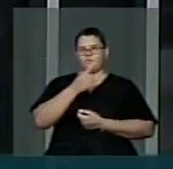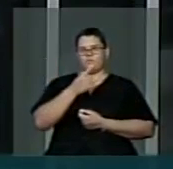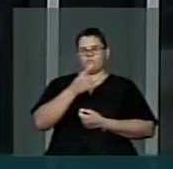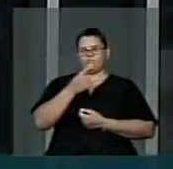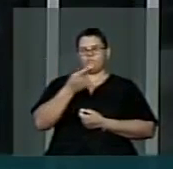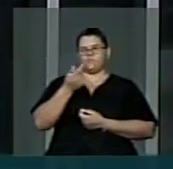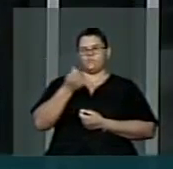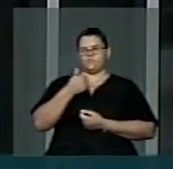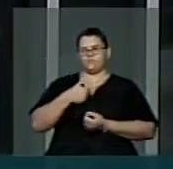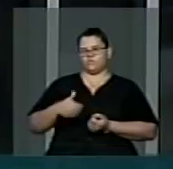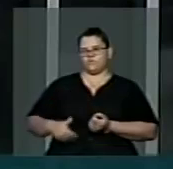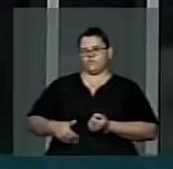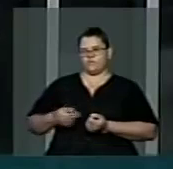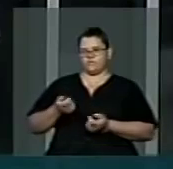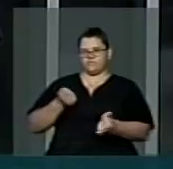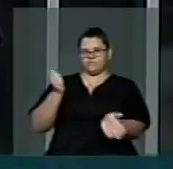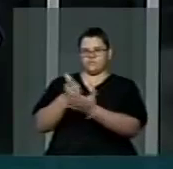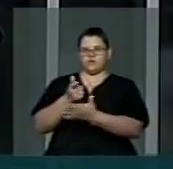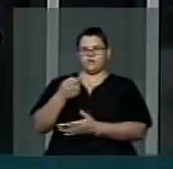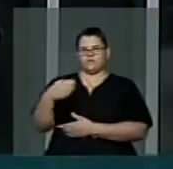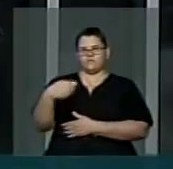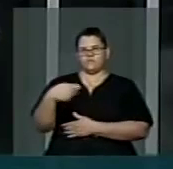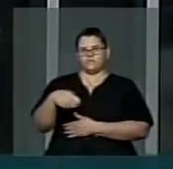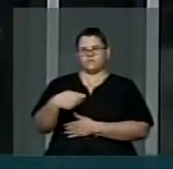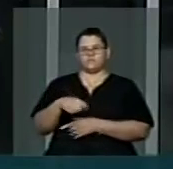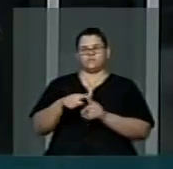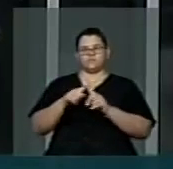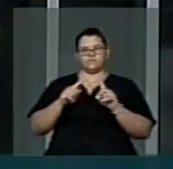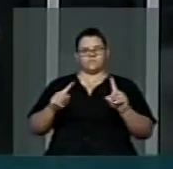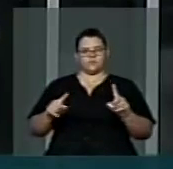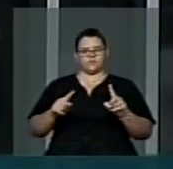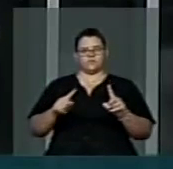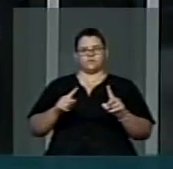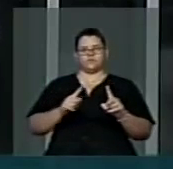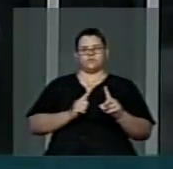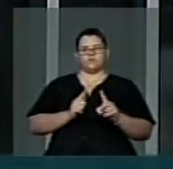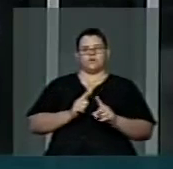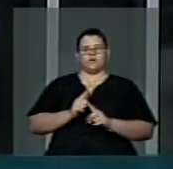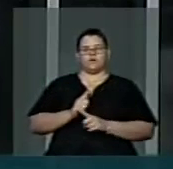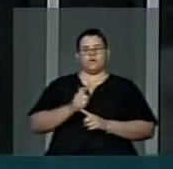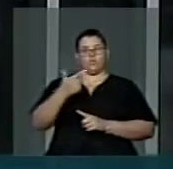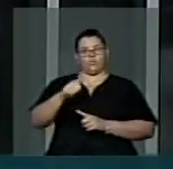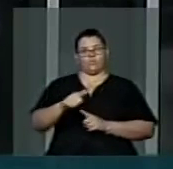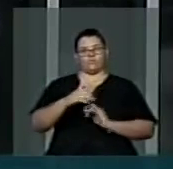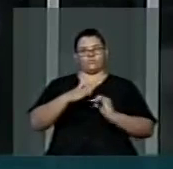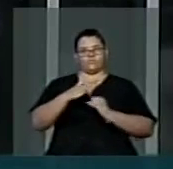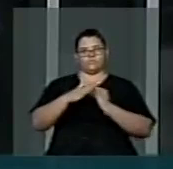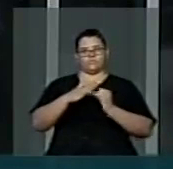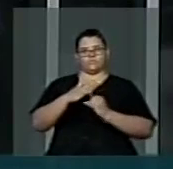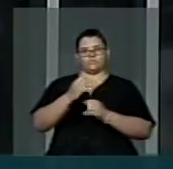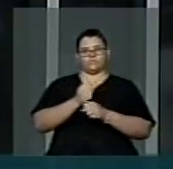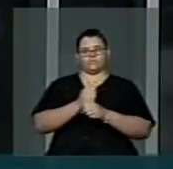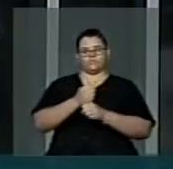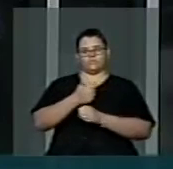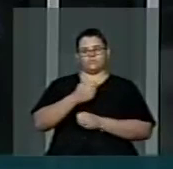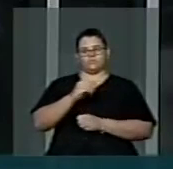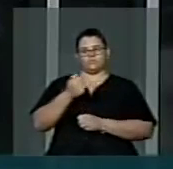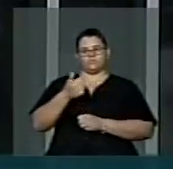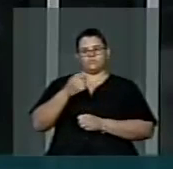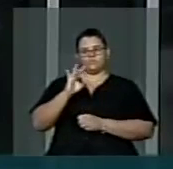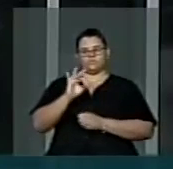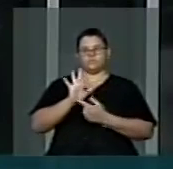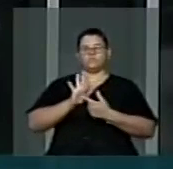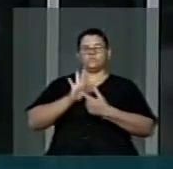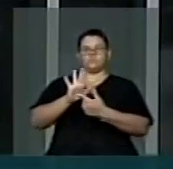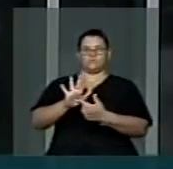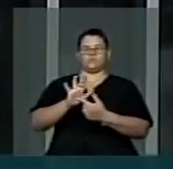contrapartida, estudo apresentado pelo Sindicato das Mantenedoras de Estabelecimento de Ensino Superior em São Paulo, em 2010 apontou uma